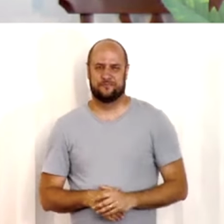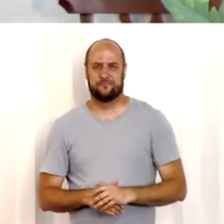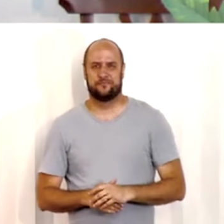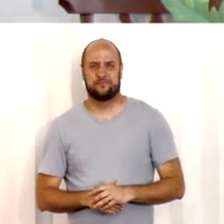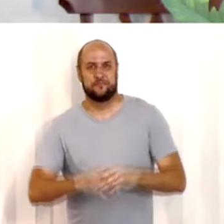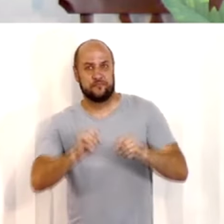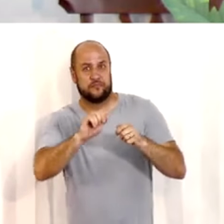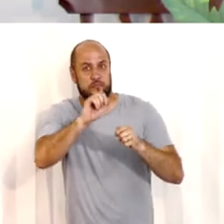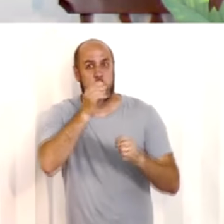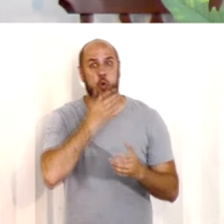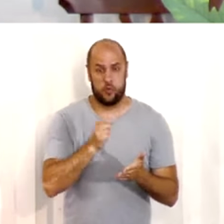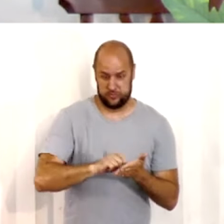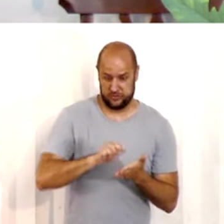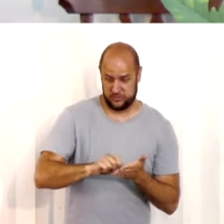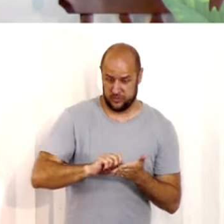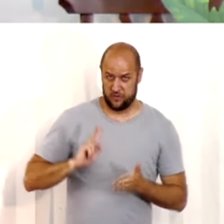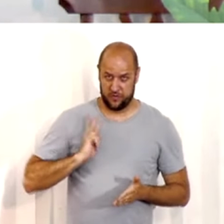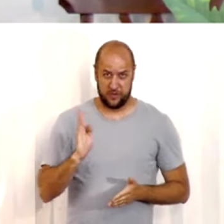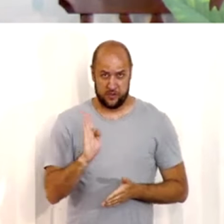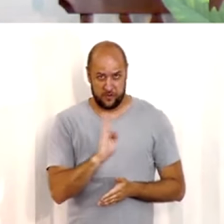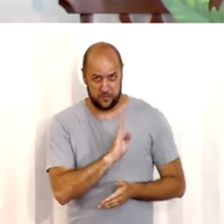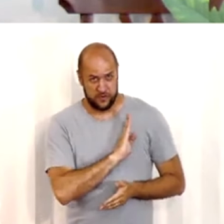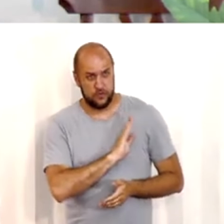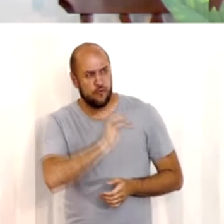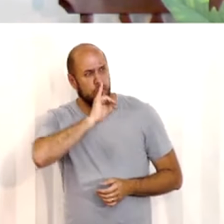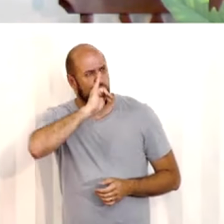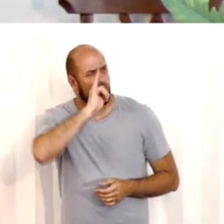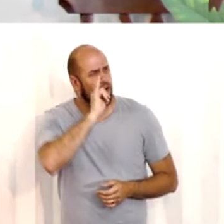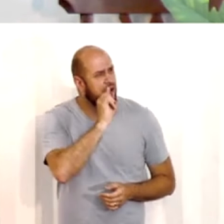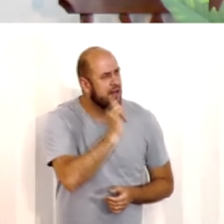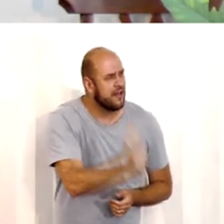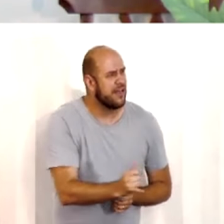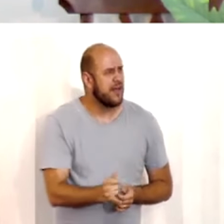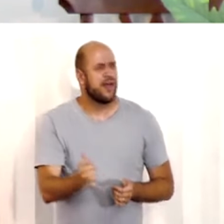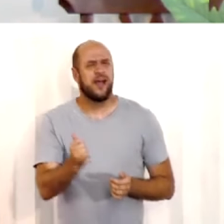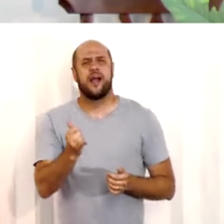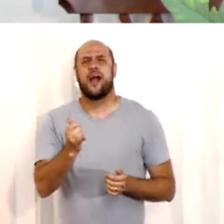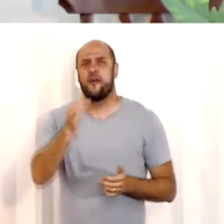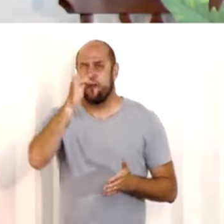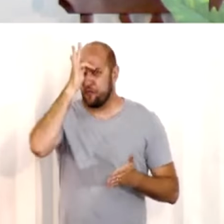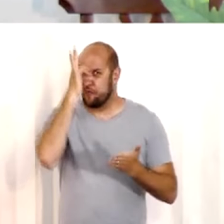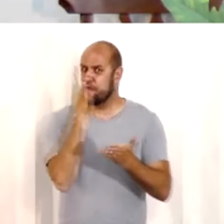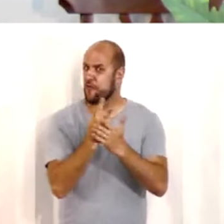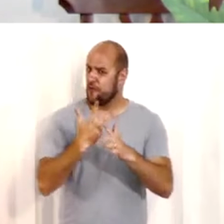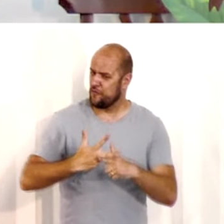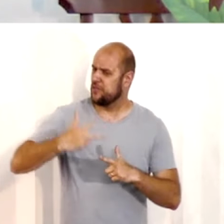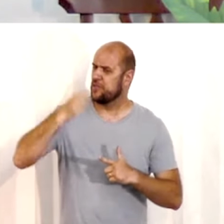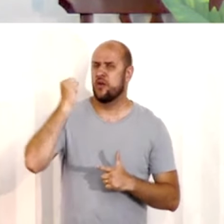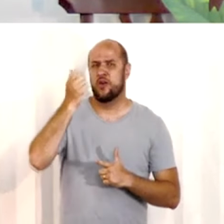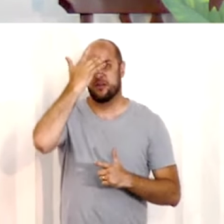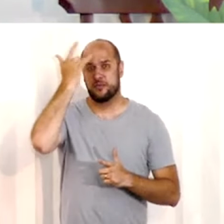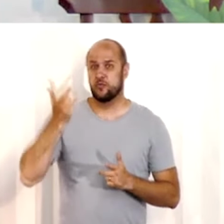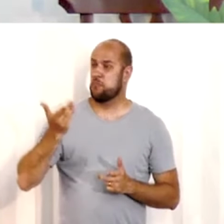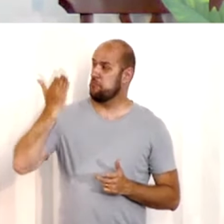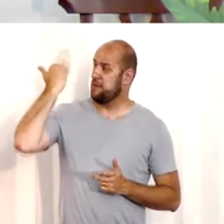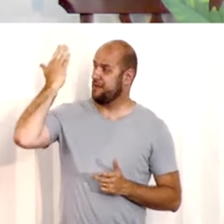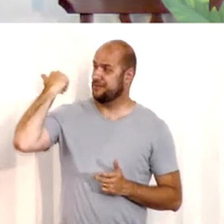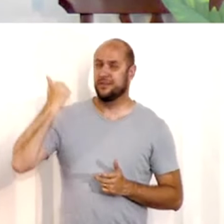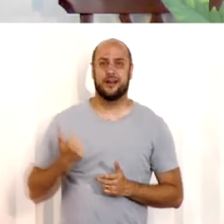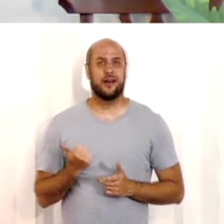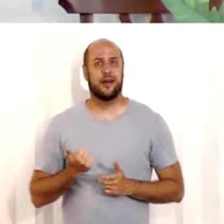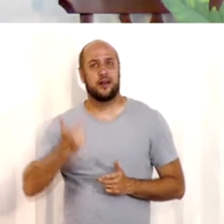aos Hebreus recorre a este sucesso da fé, ou aqueles que foram antes de nós, já